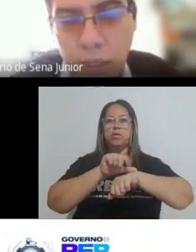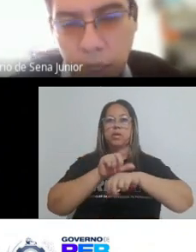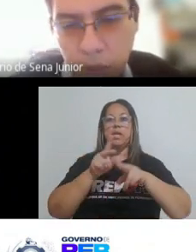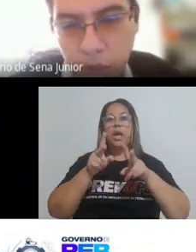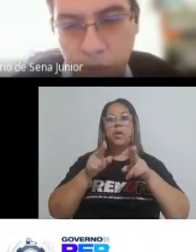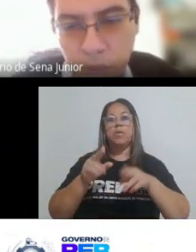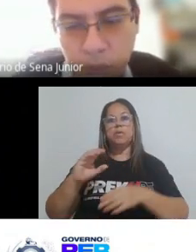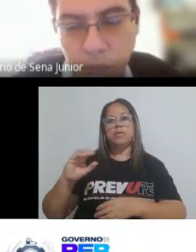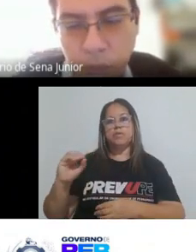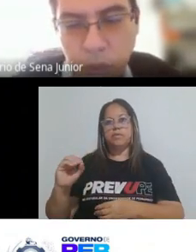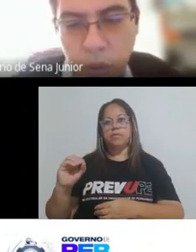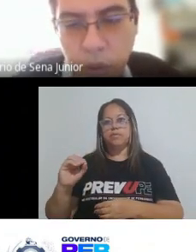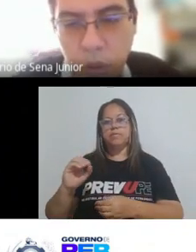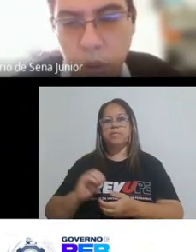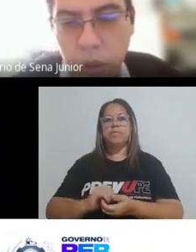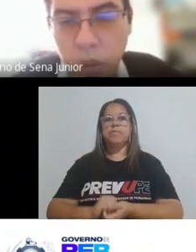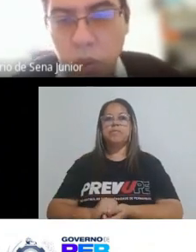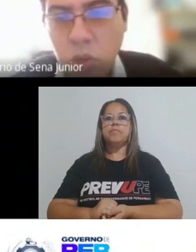a zero.